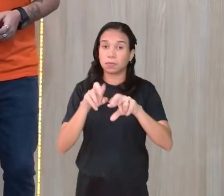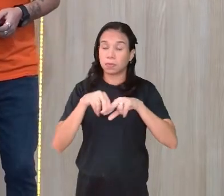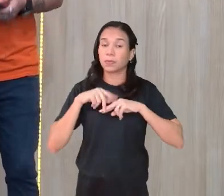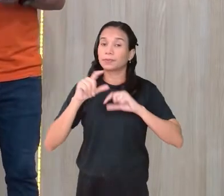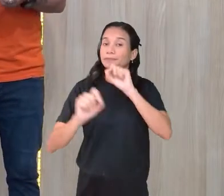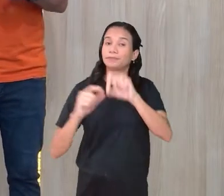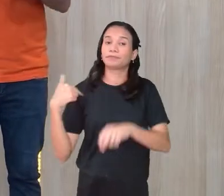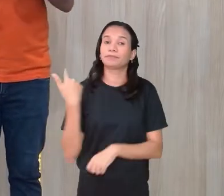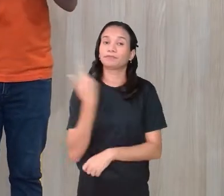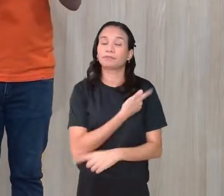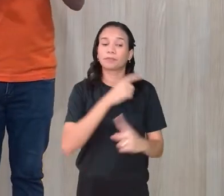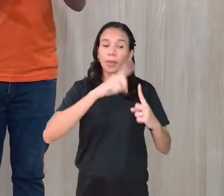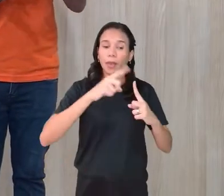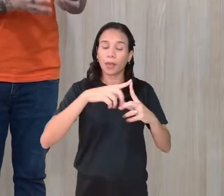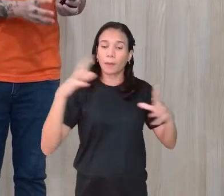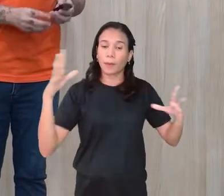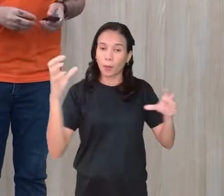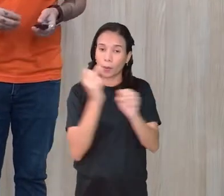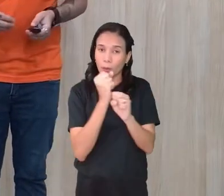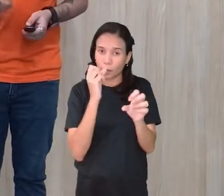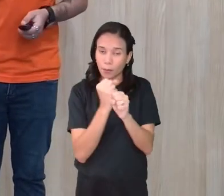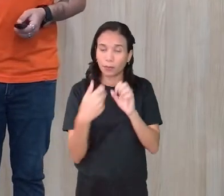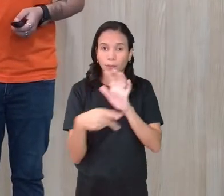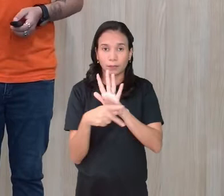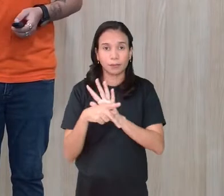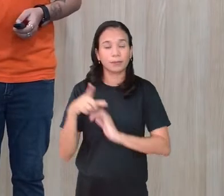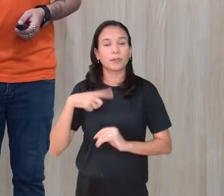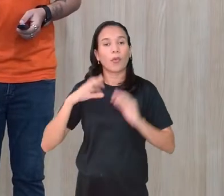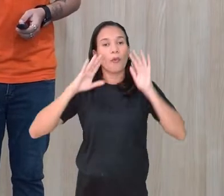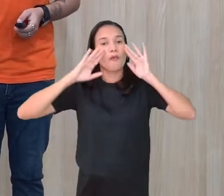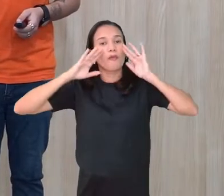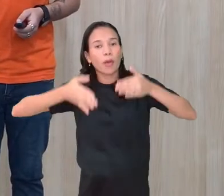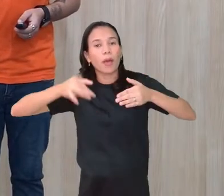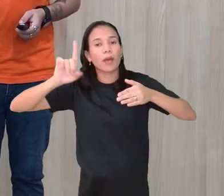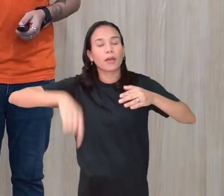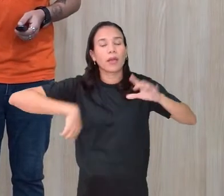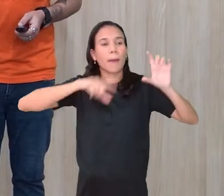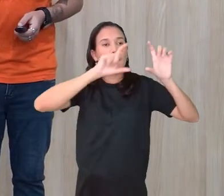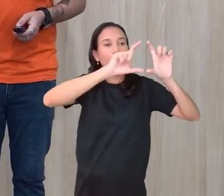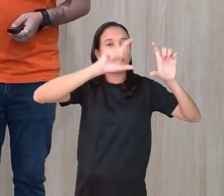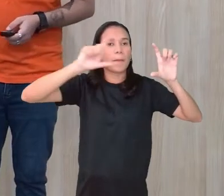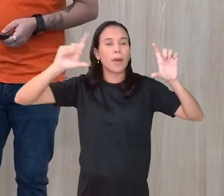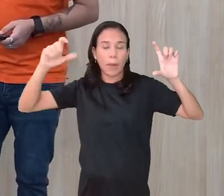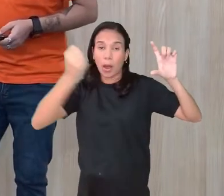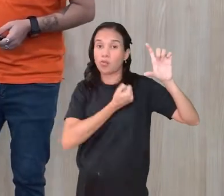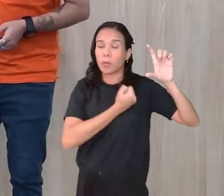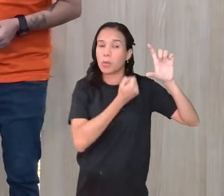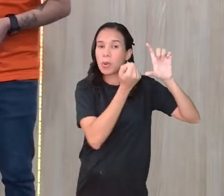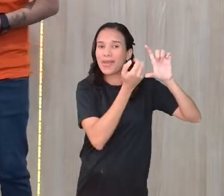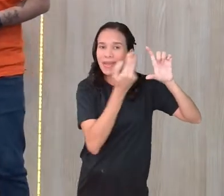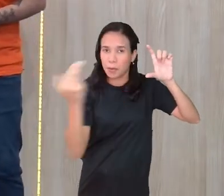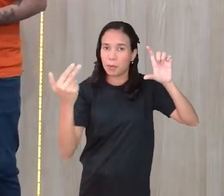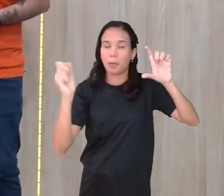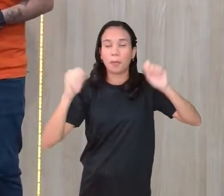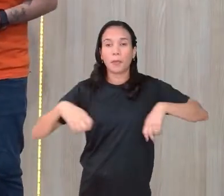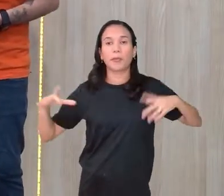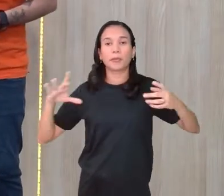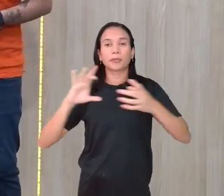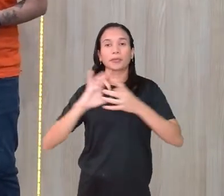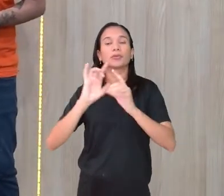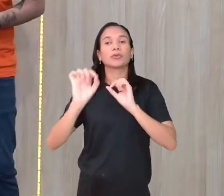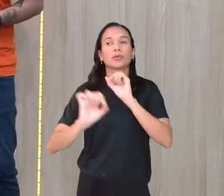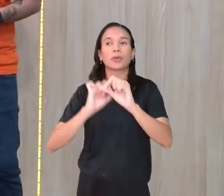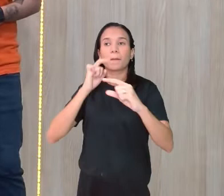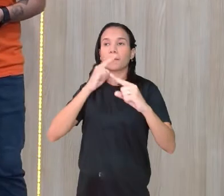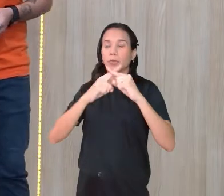gente tem um tipo de soma específica, no caso aí, uma soma de parcelas iguais, a gente pode associar essa soma